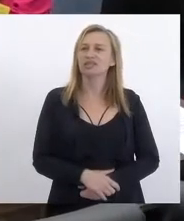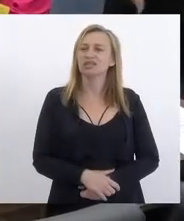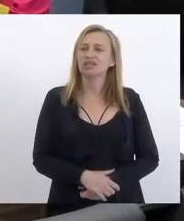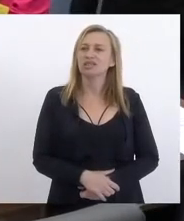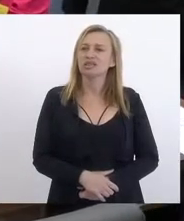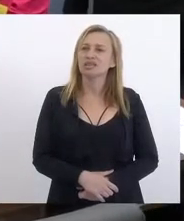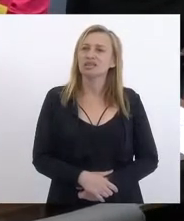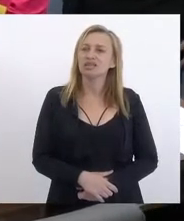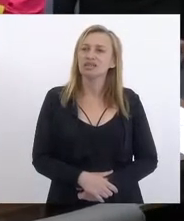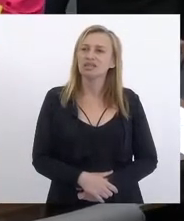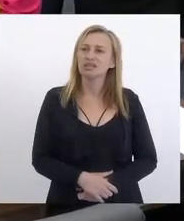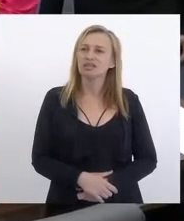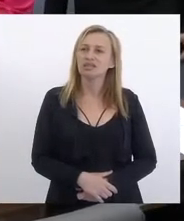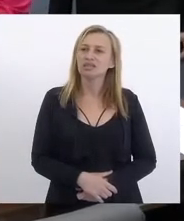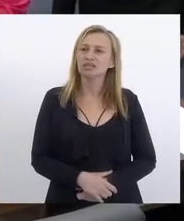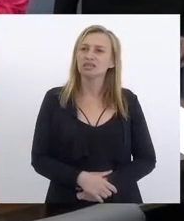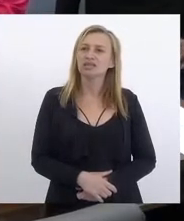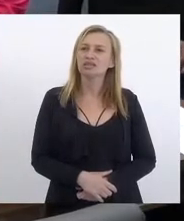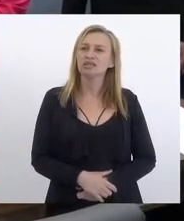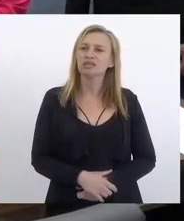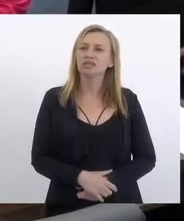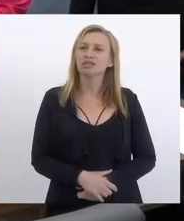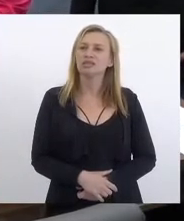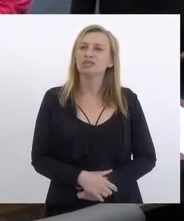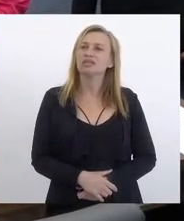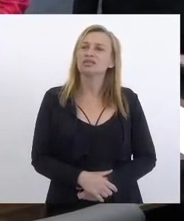Ele pulou a minha